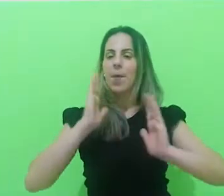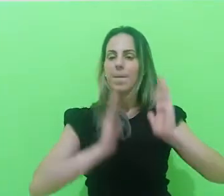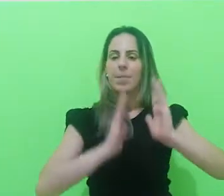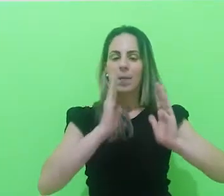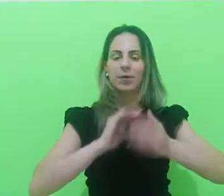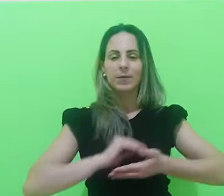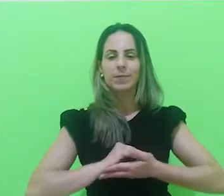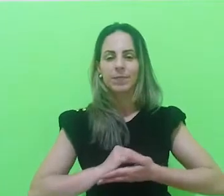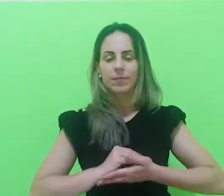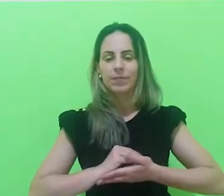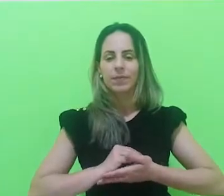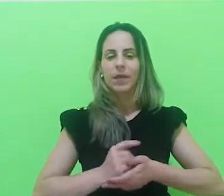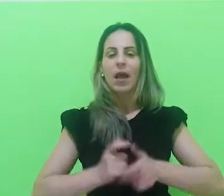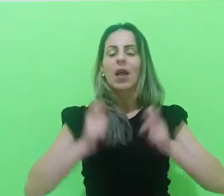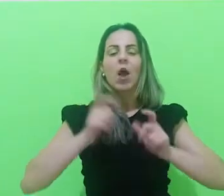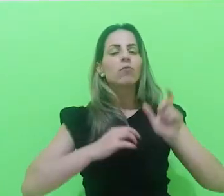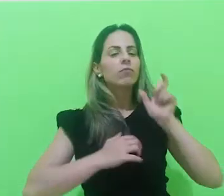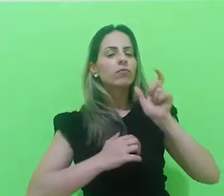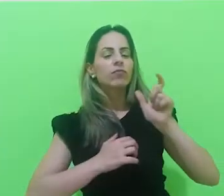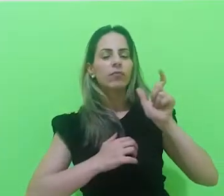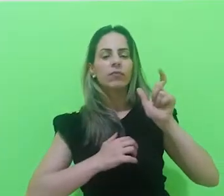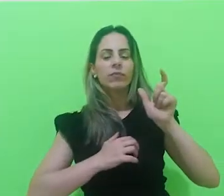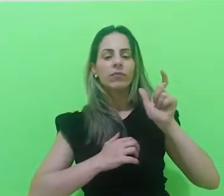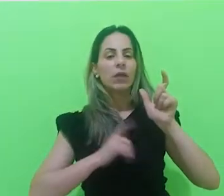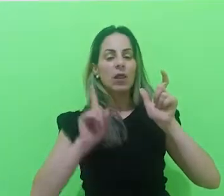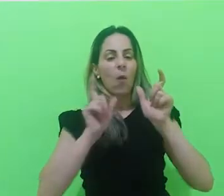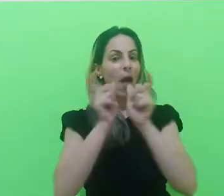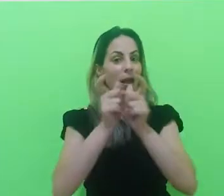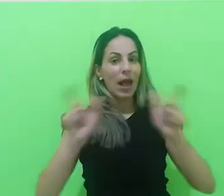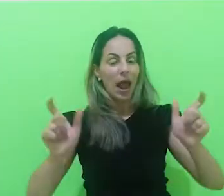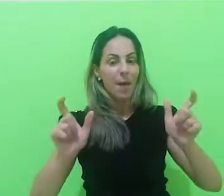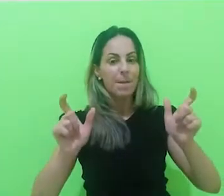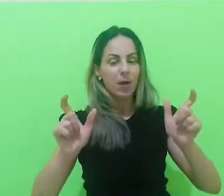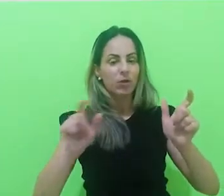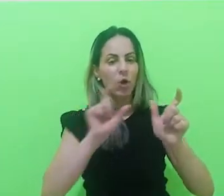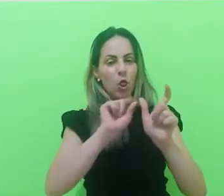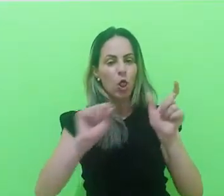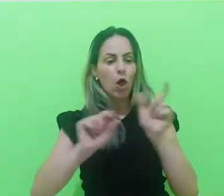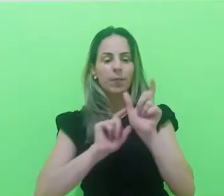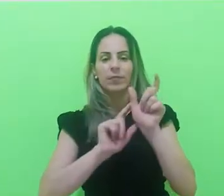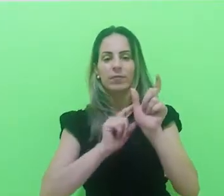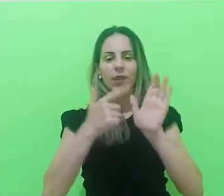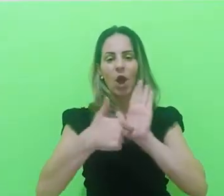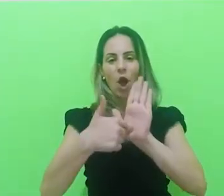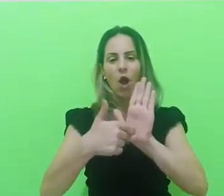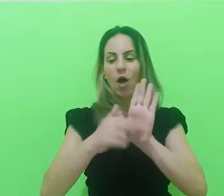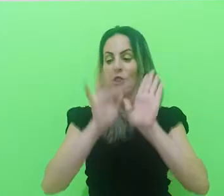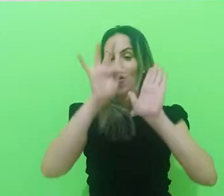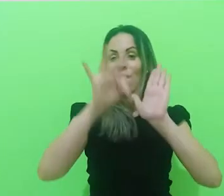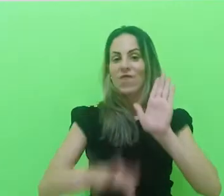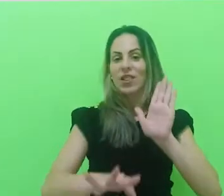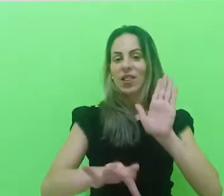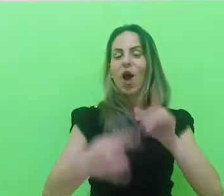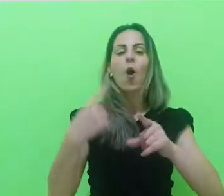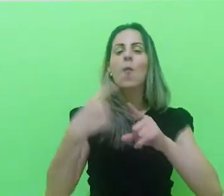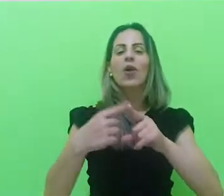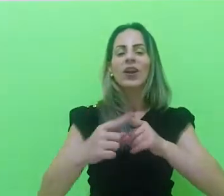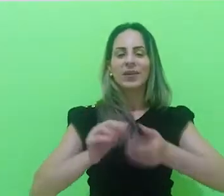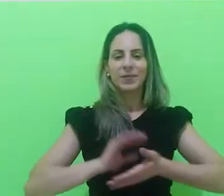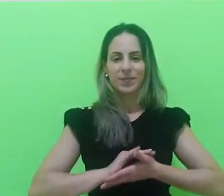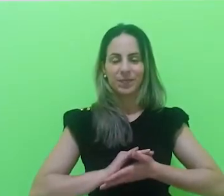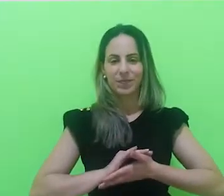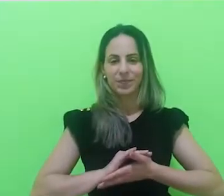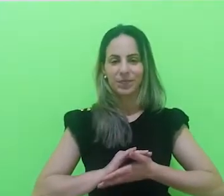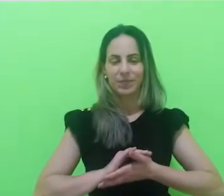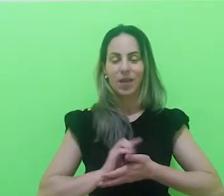aonde que está a nomenclatura gramatical? Não é a gramática, a nomenclatura. Está aqui, ó, no final. Por que disso?